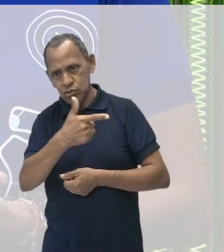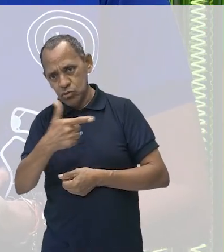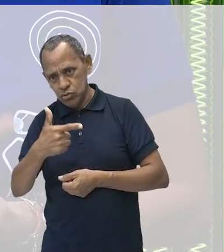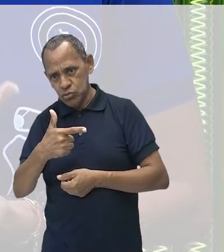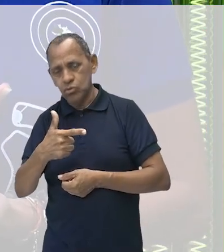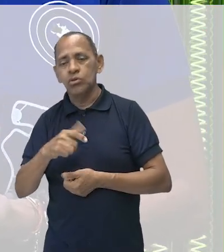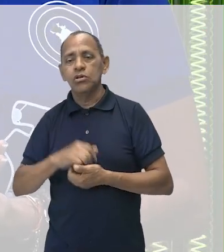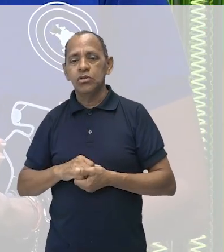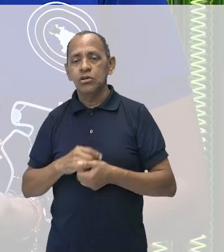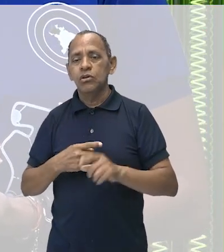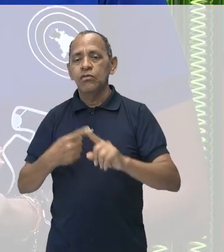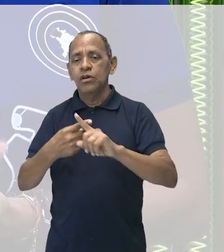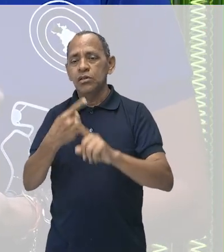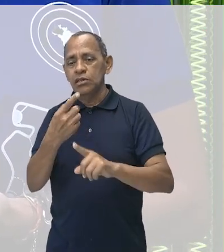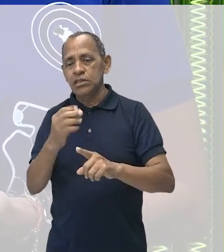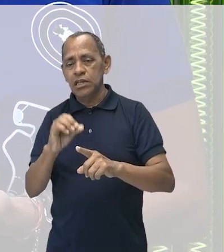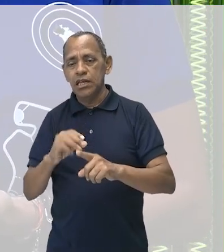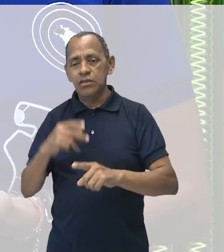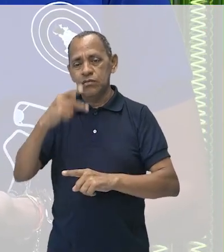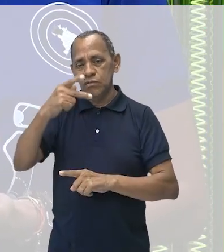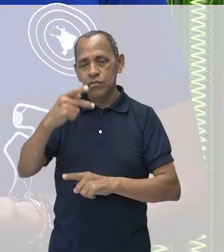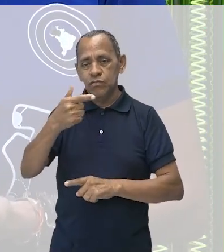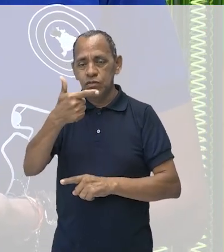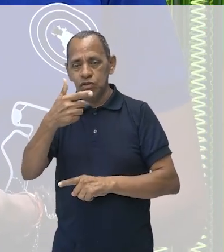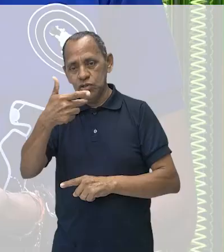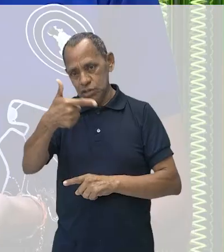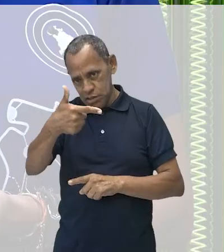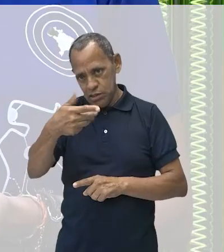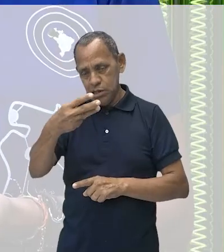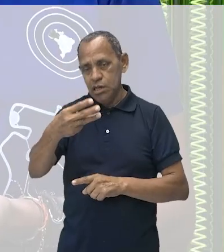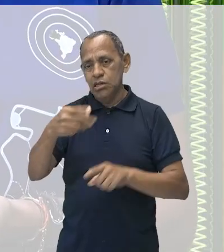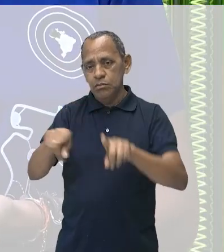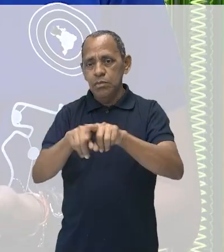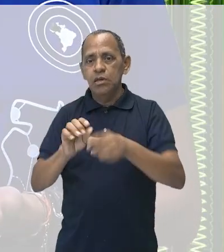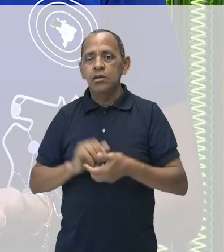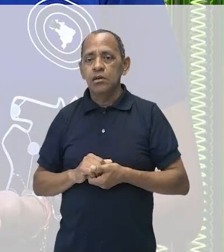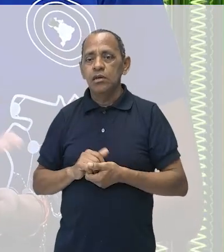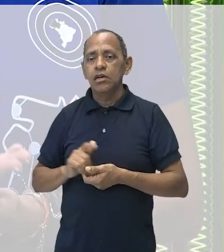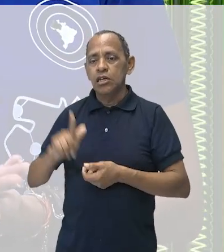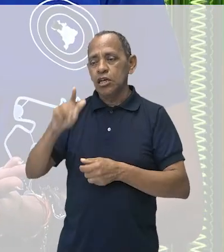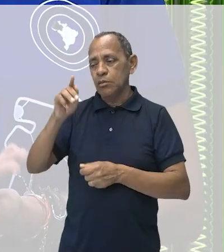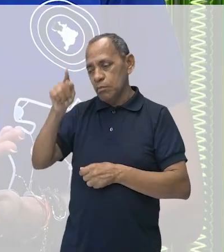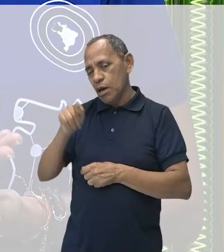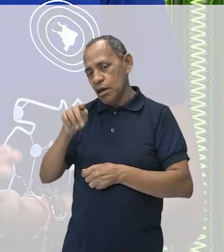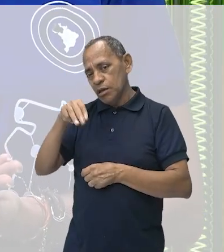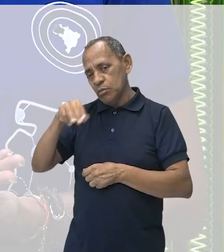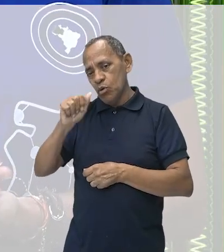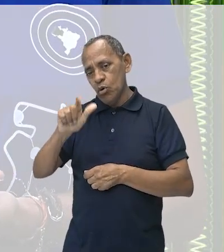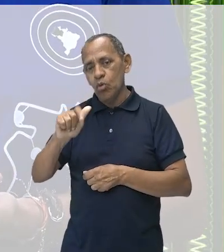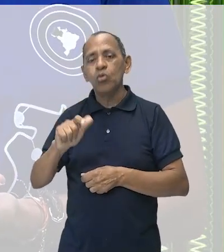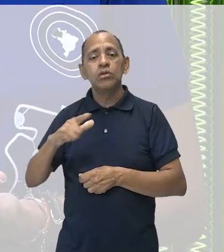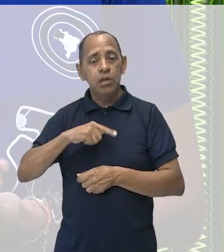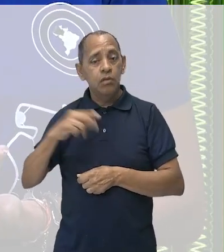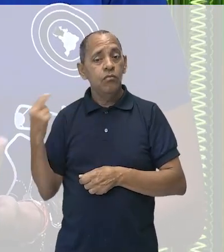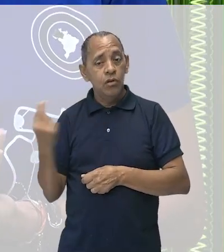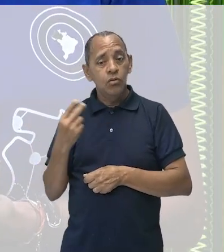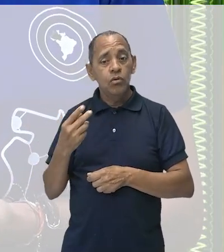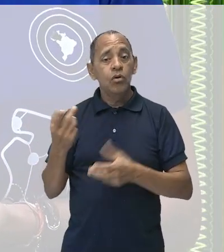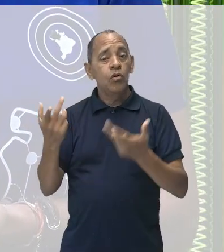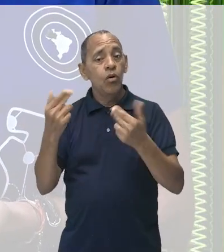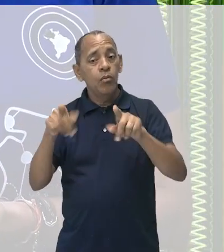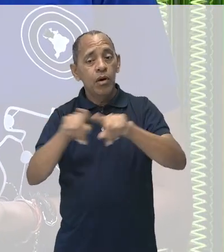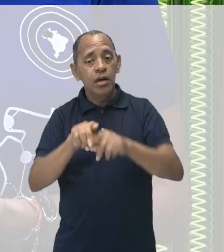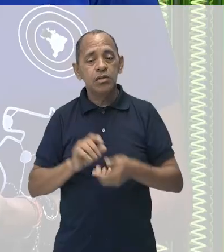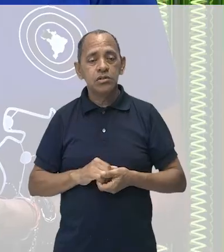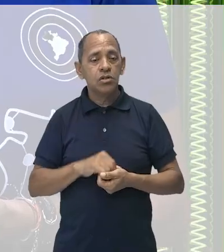a 23 partículas, e ela é expressa em gramas por mol. Elas têm valores numéricos iguais, mas